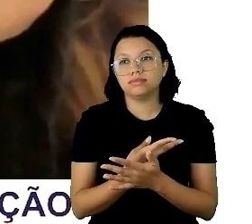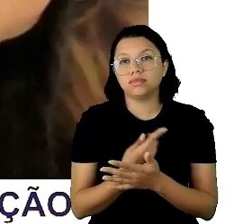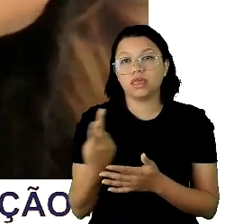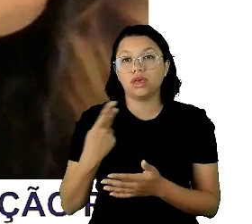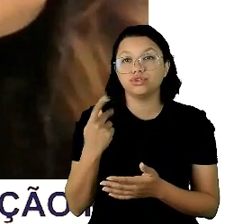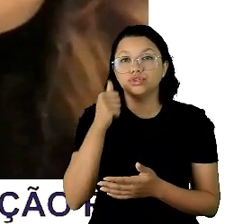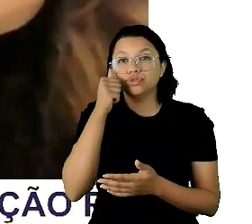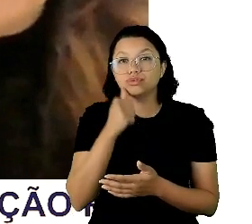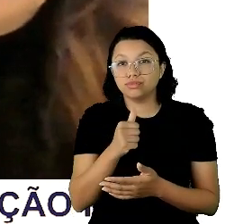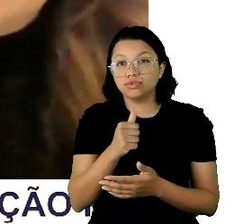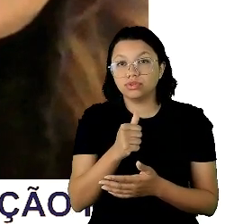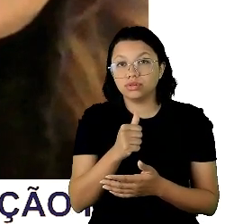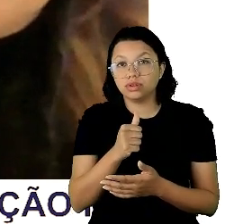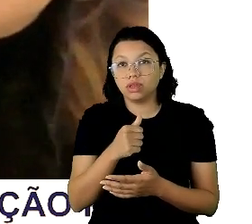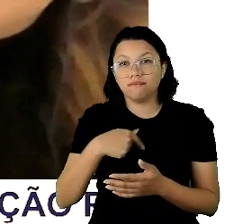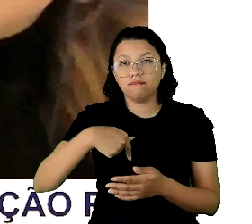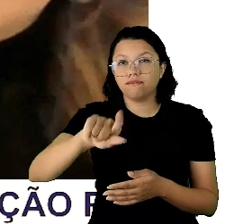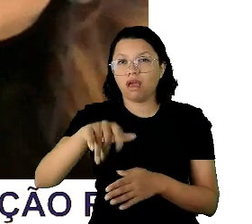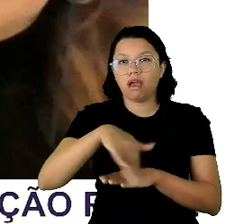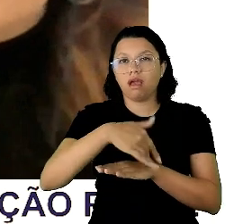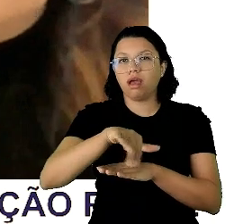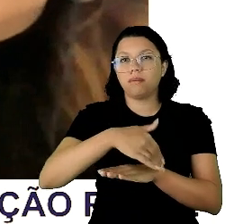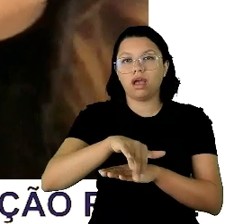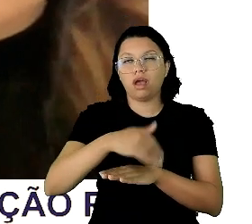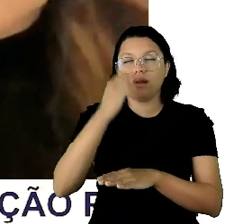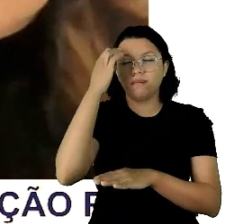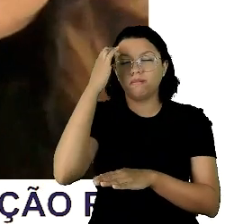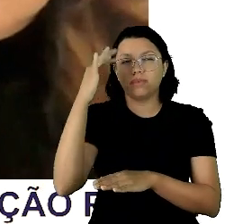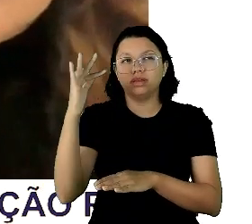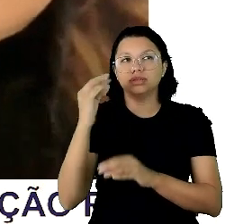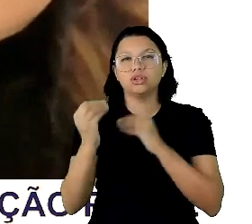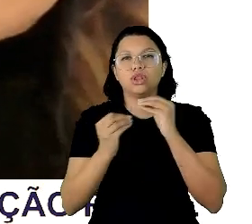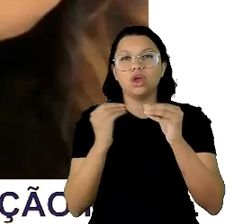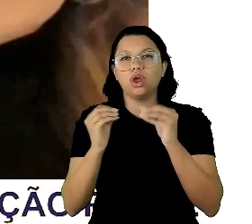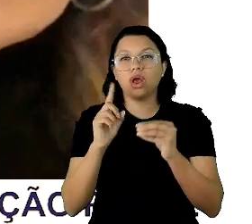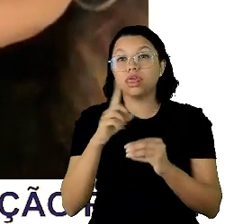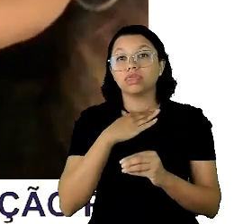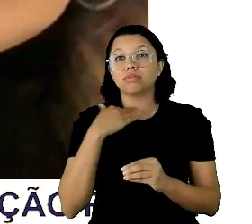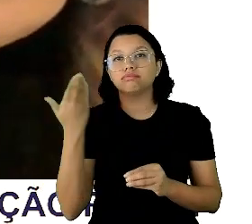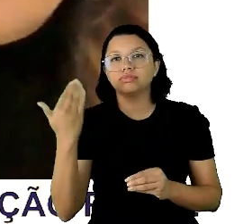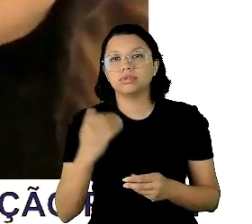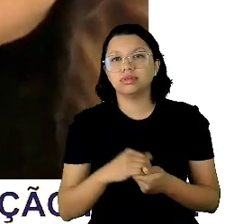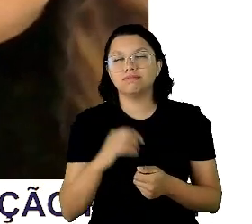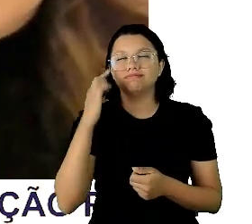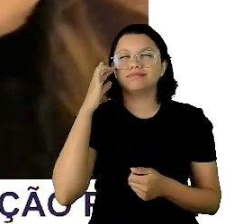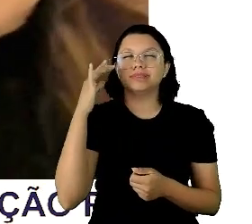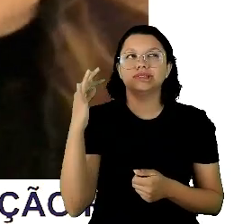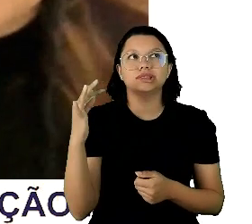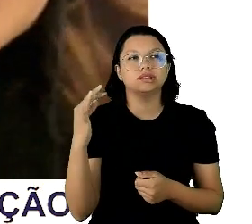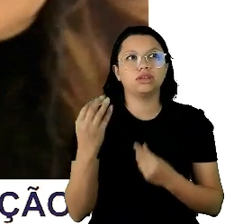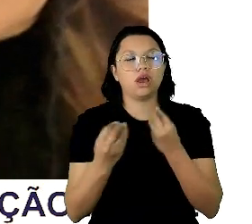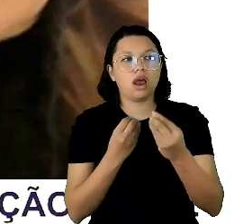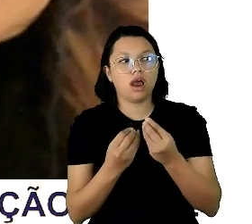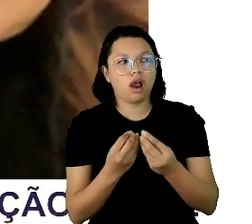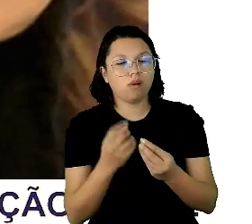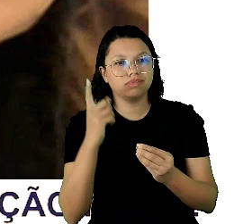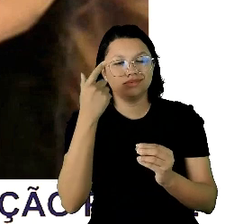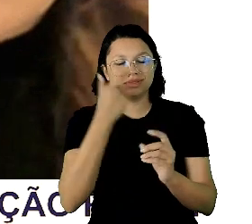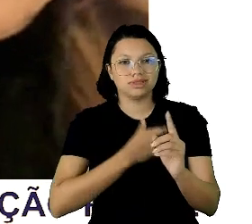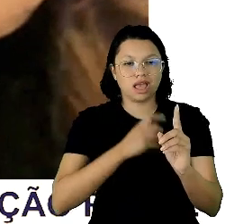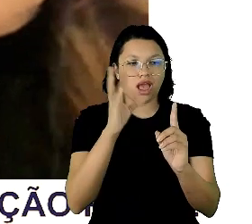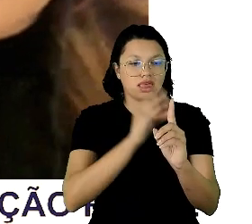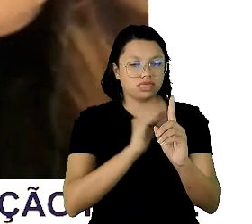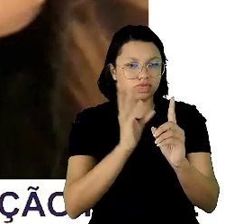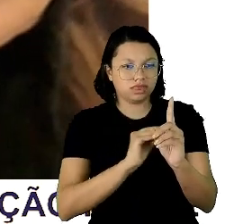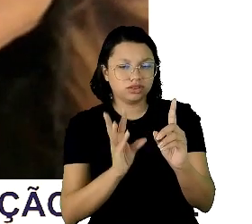mulher põe o pé para fora de casa pensando em como não morrer, pensando em como não ser assediada